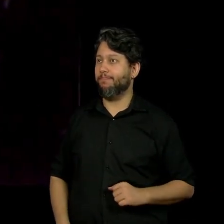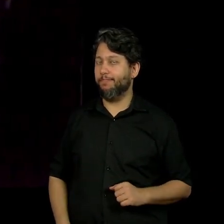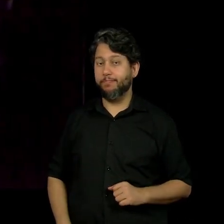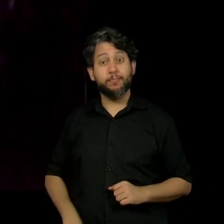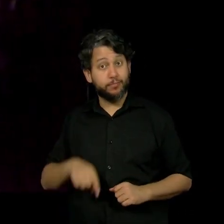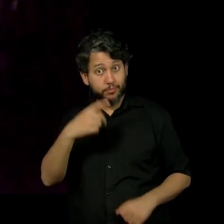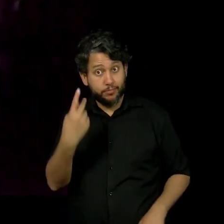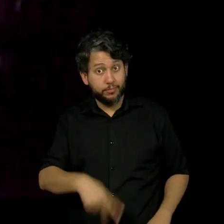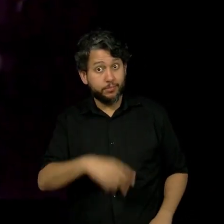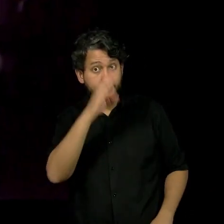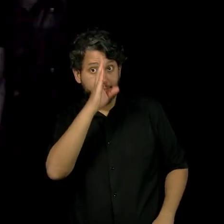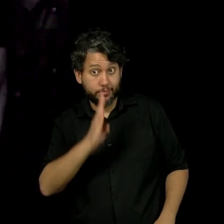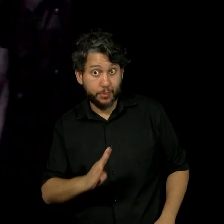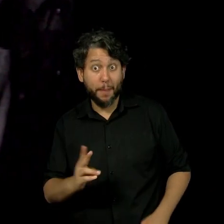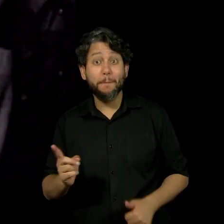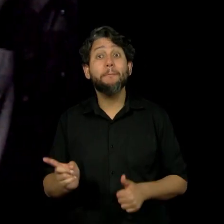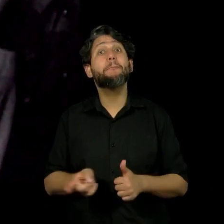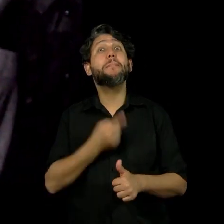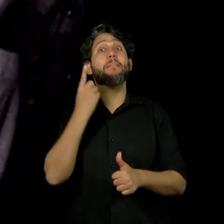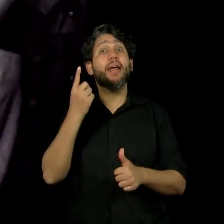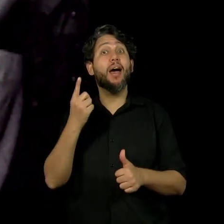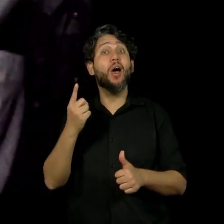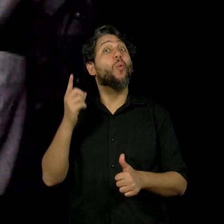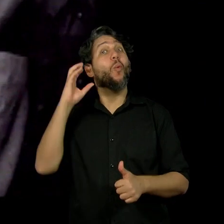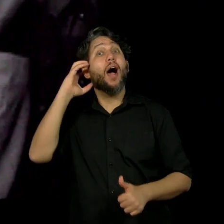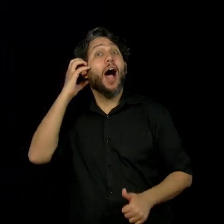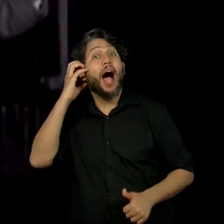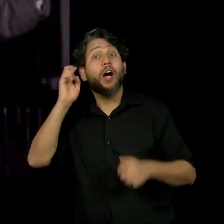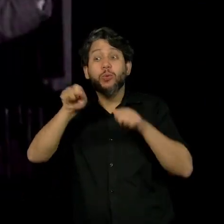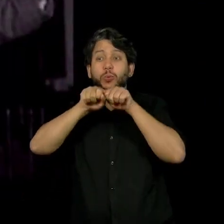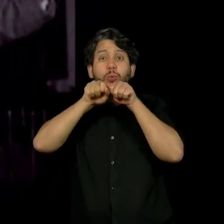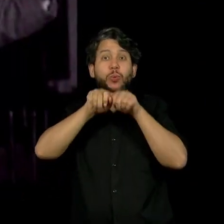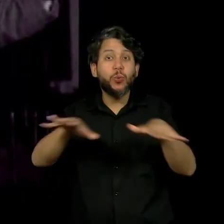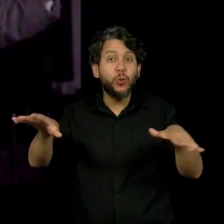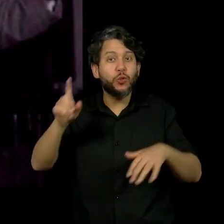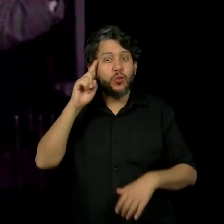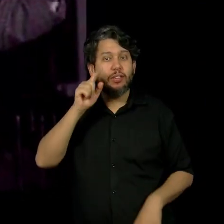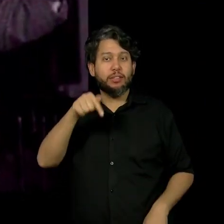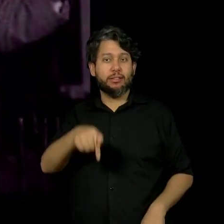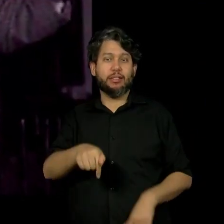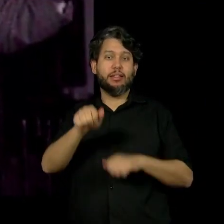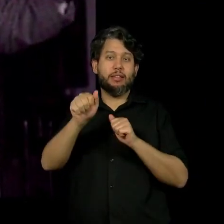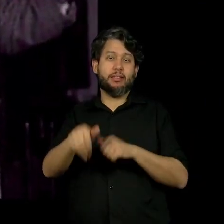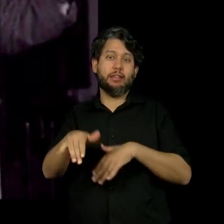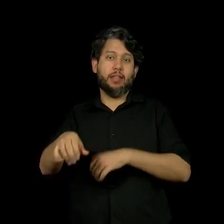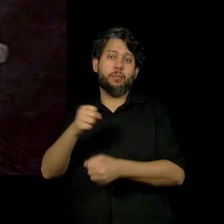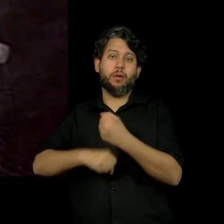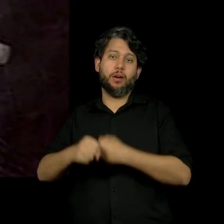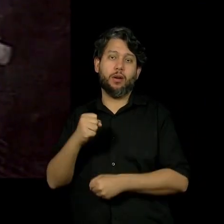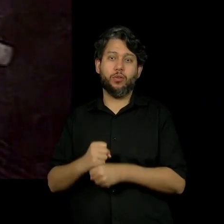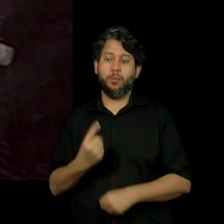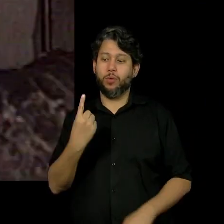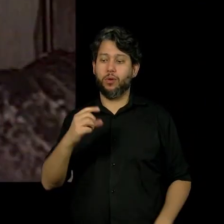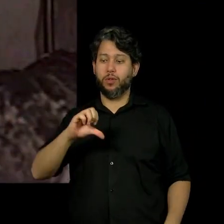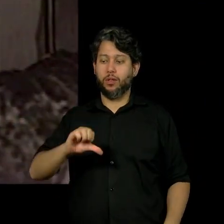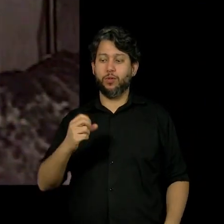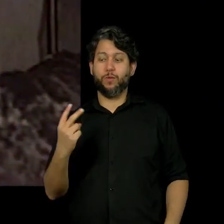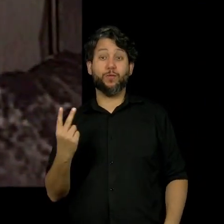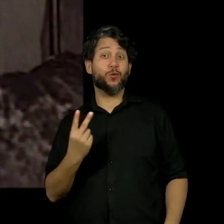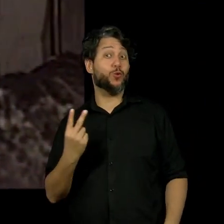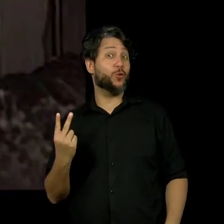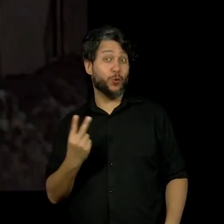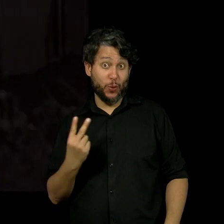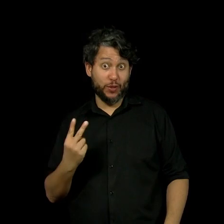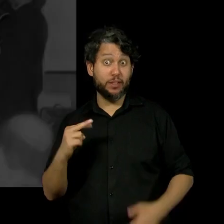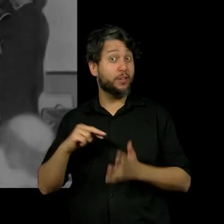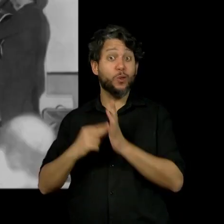No Brasil, a primeira transmissão oficial aconteceu em 7 de setembro de 1922, no